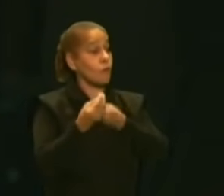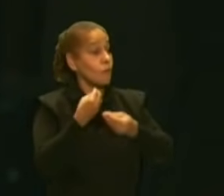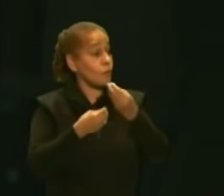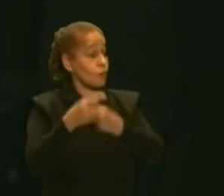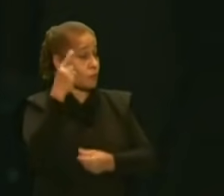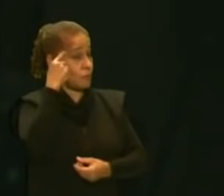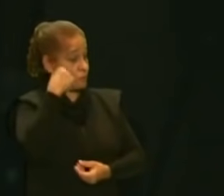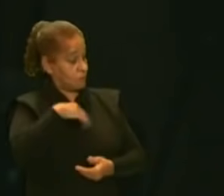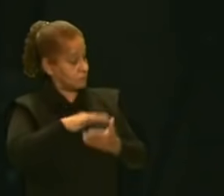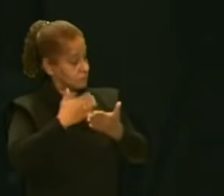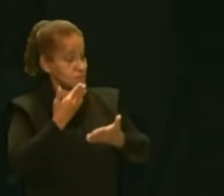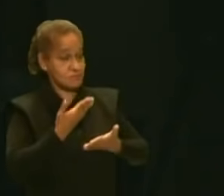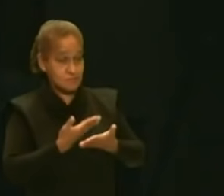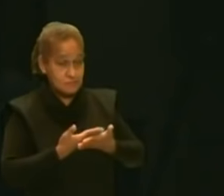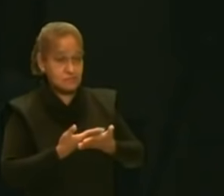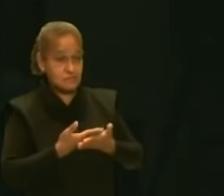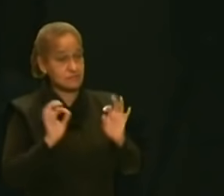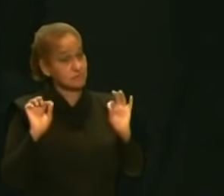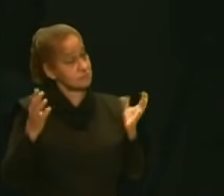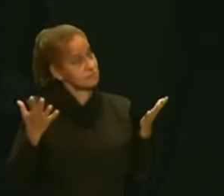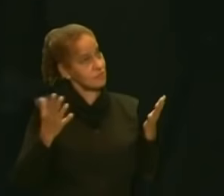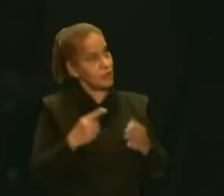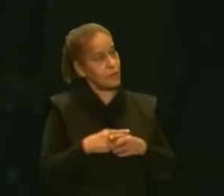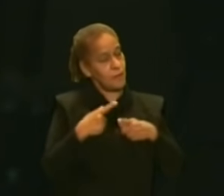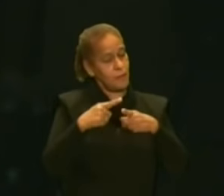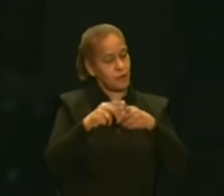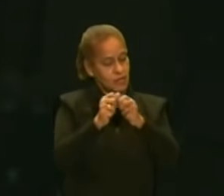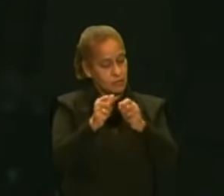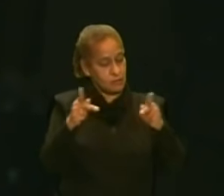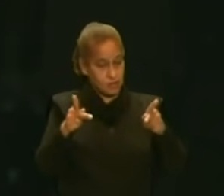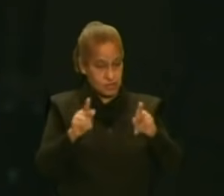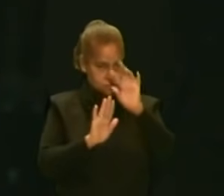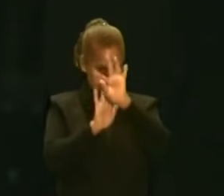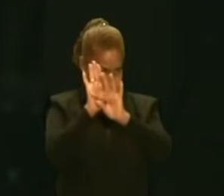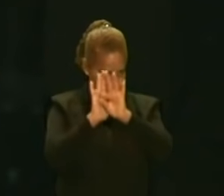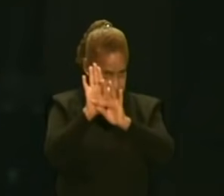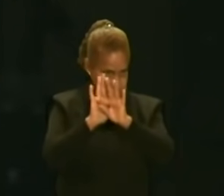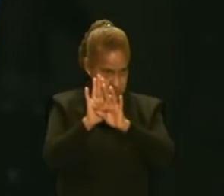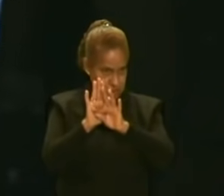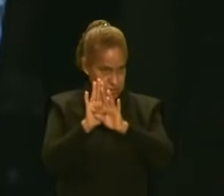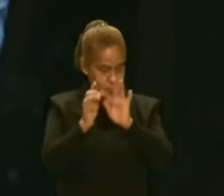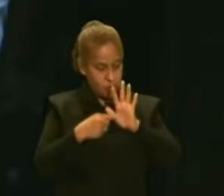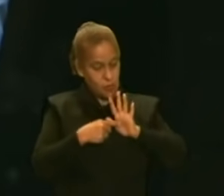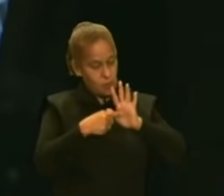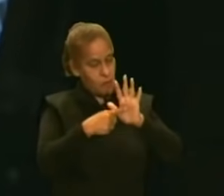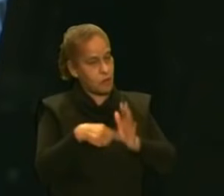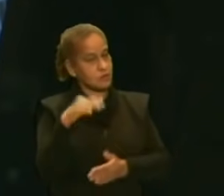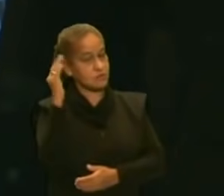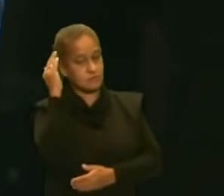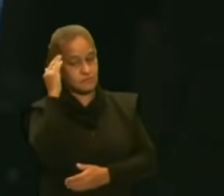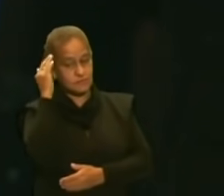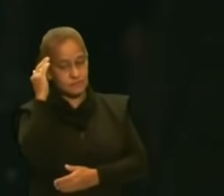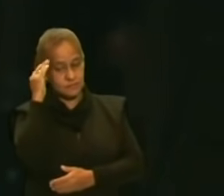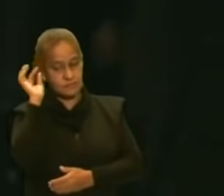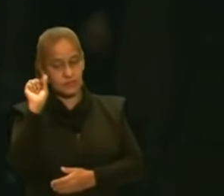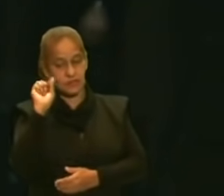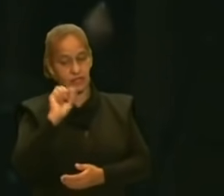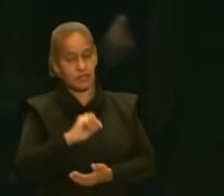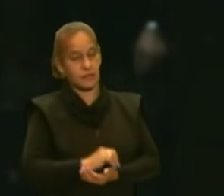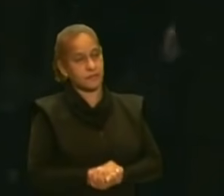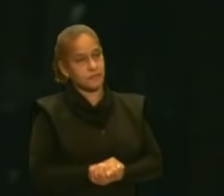nisso porque existe dentro desse texto o entendimento de que